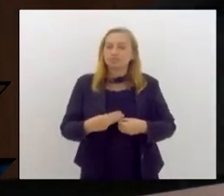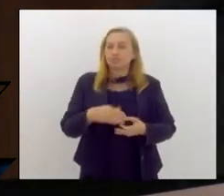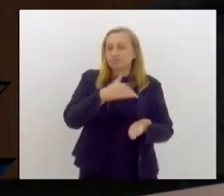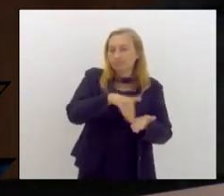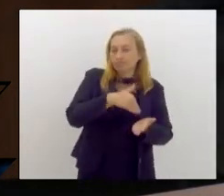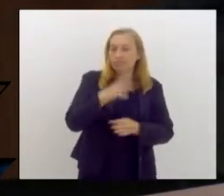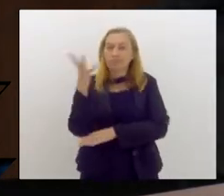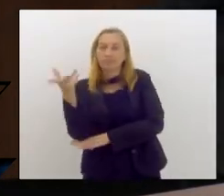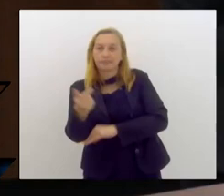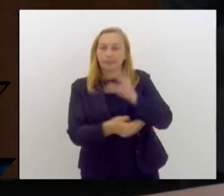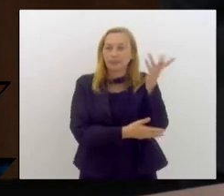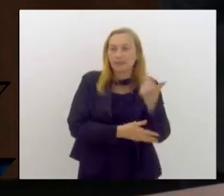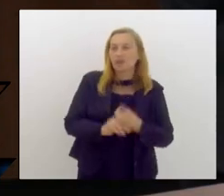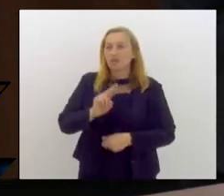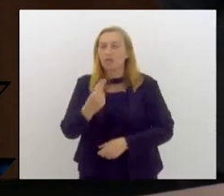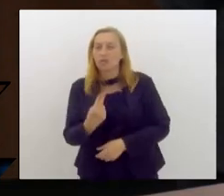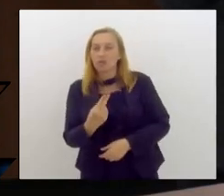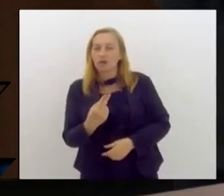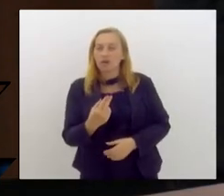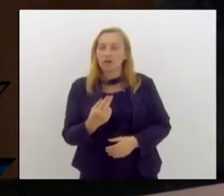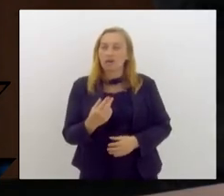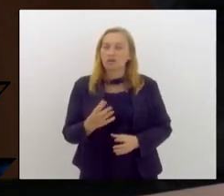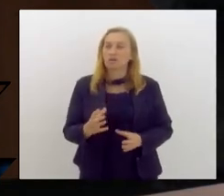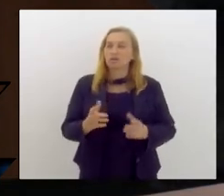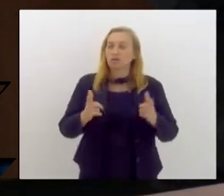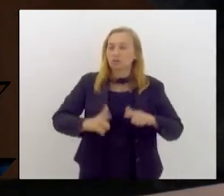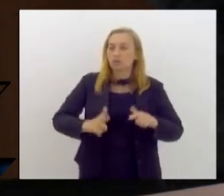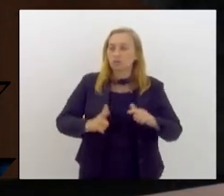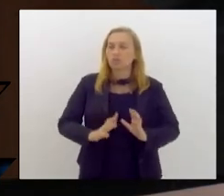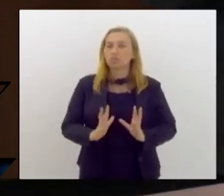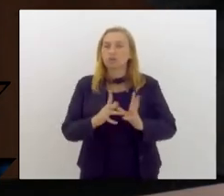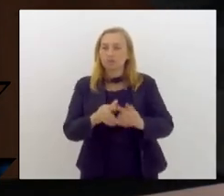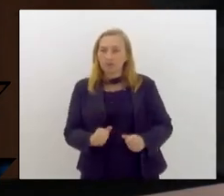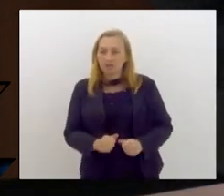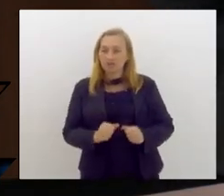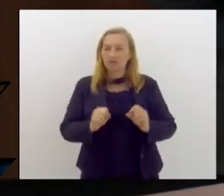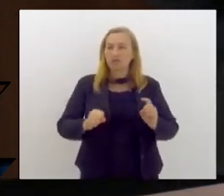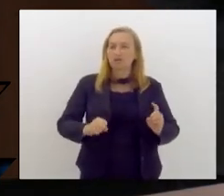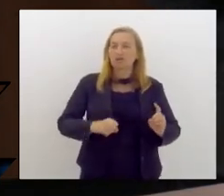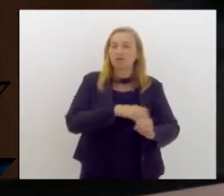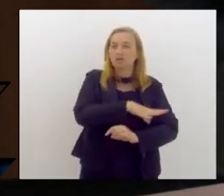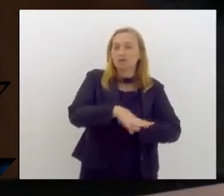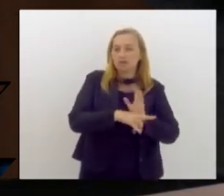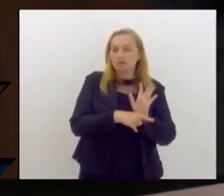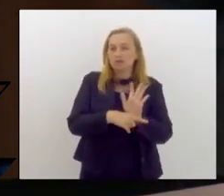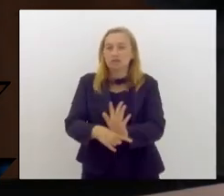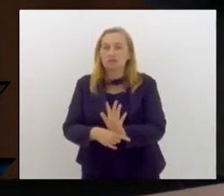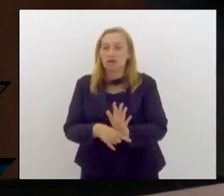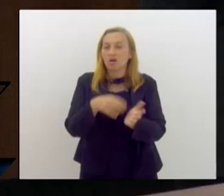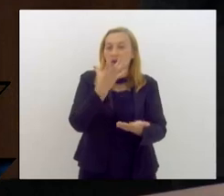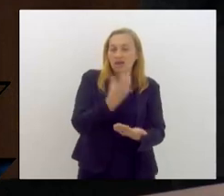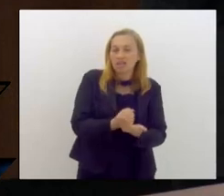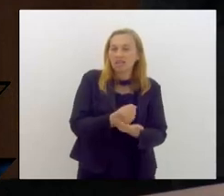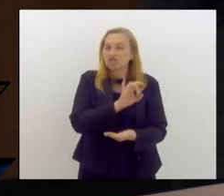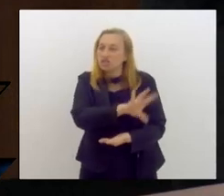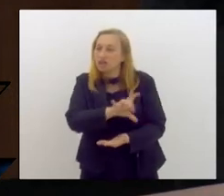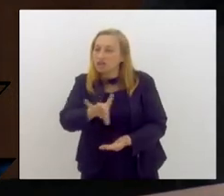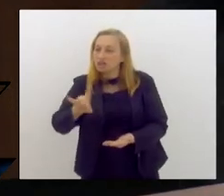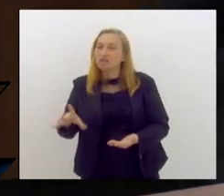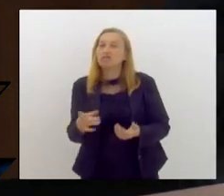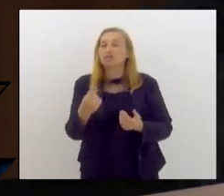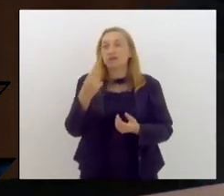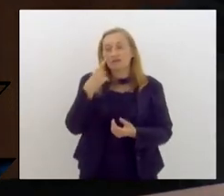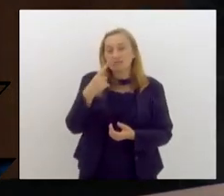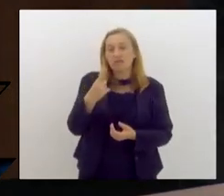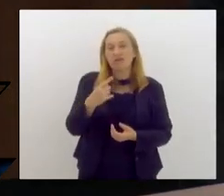ou através da Companhia Municipal de Limpeza, ou através da Secretaria de Assistência Social, o cadastro de cada um deles, e vai poder